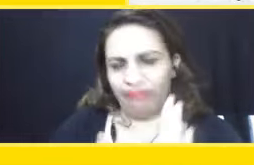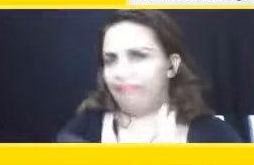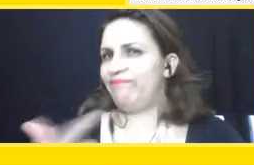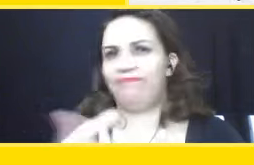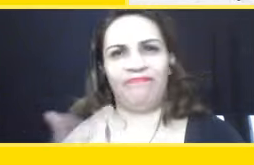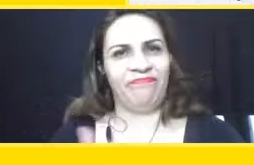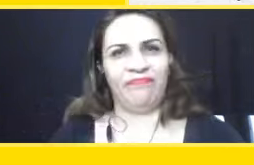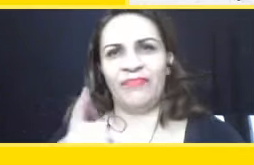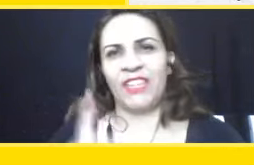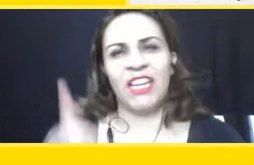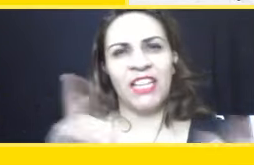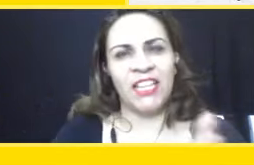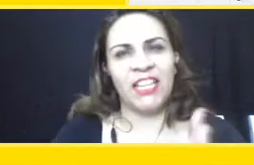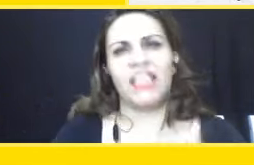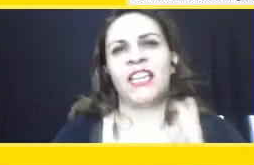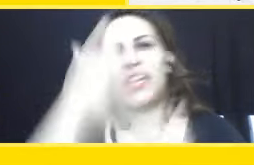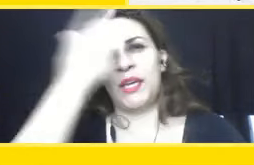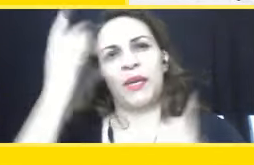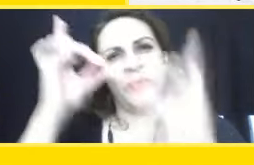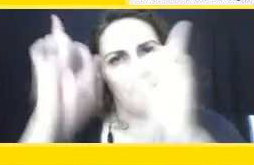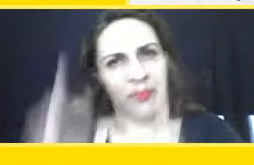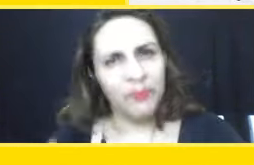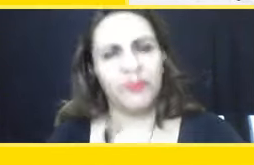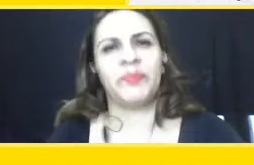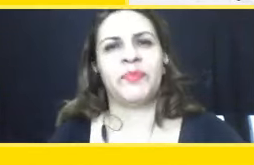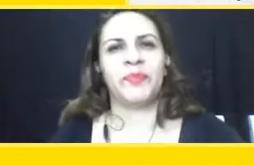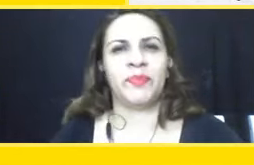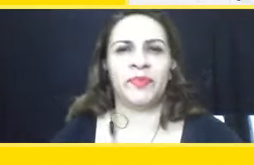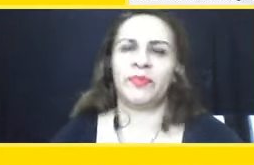doença incapacitante, quem teve acidente de serviço,